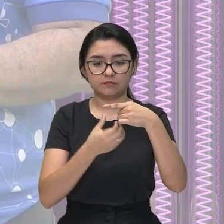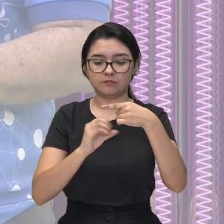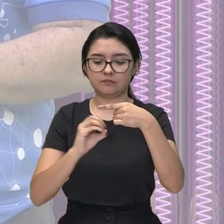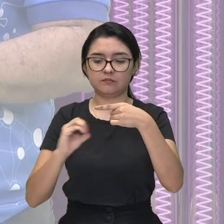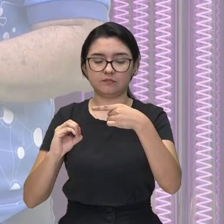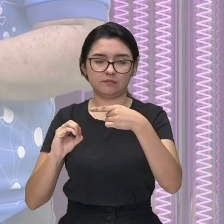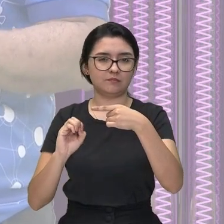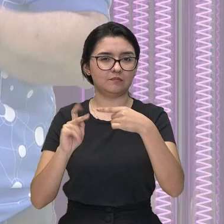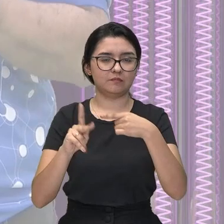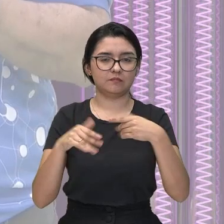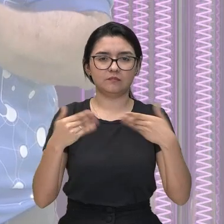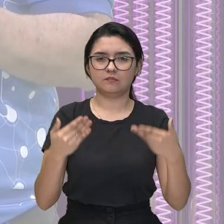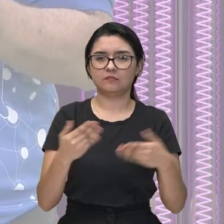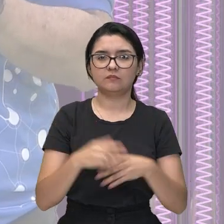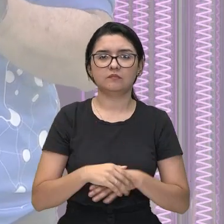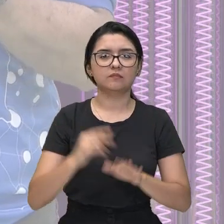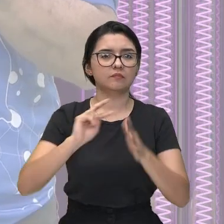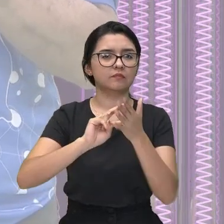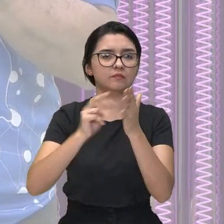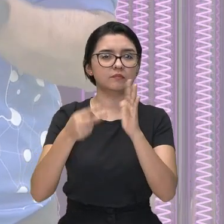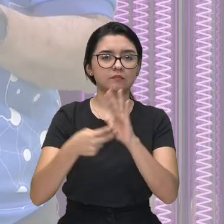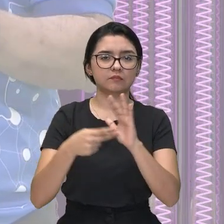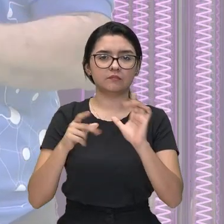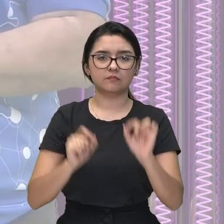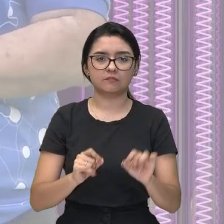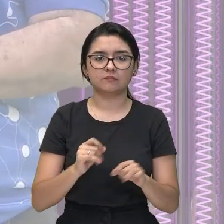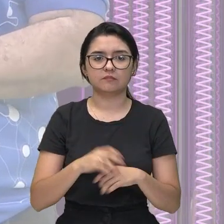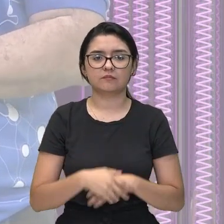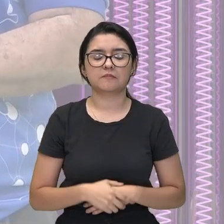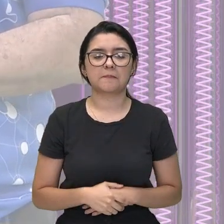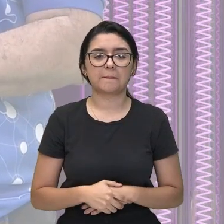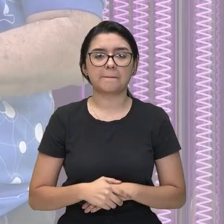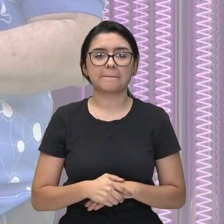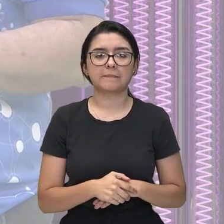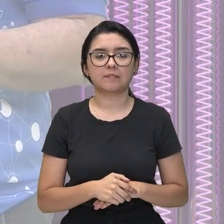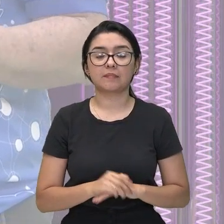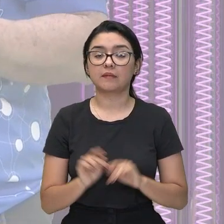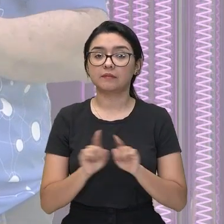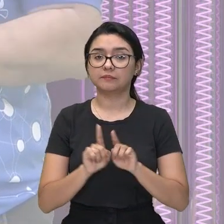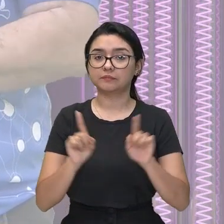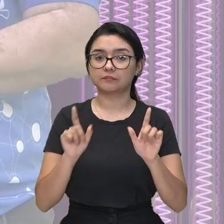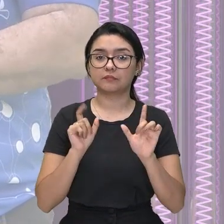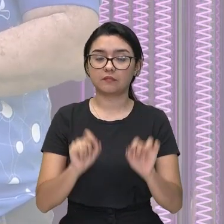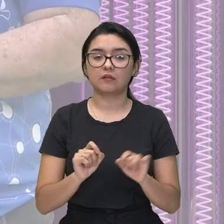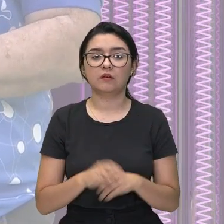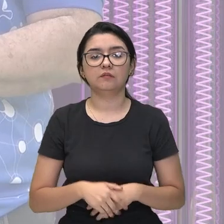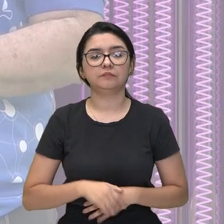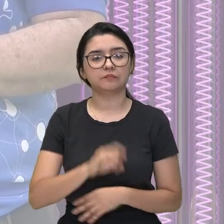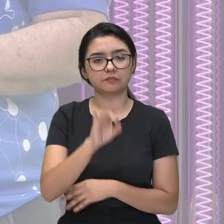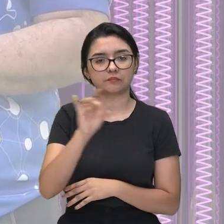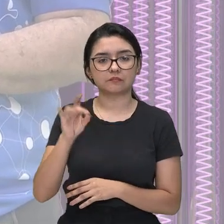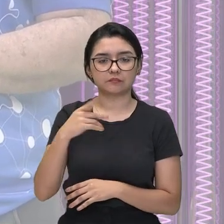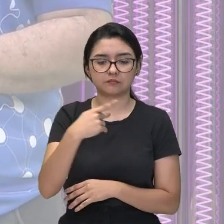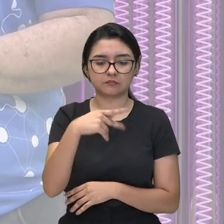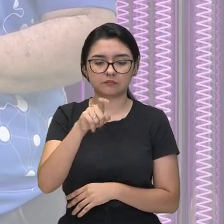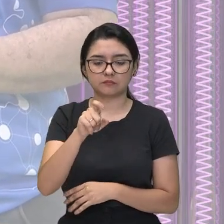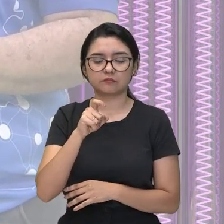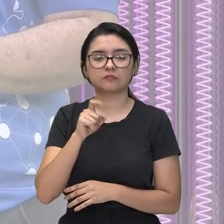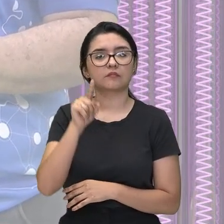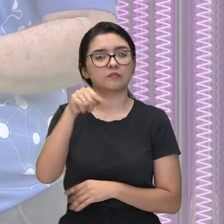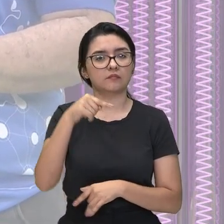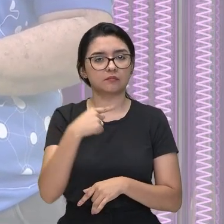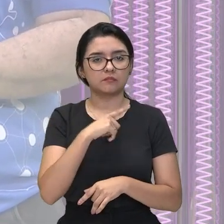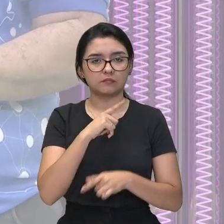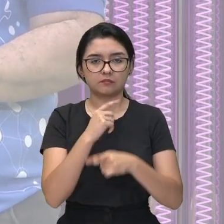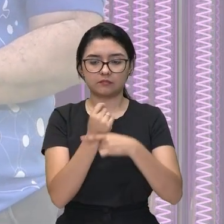2.073.600. Só quero dizer para você uma parte muito pequena, tá bom? Mas enfim, cada pixel é representado aí por uma fração. É isso que